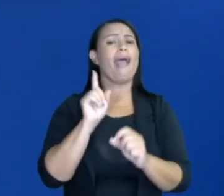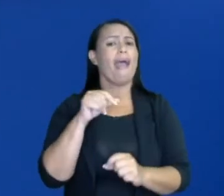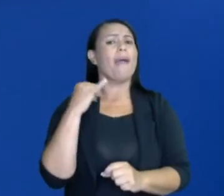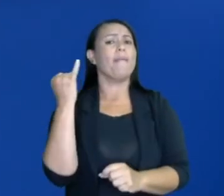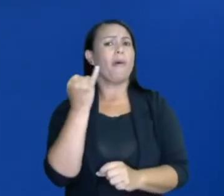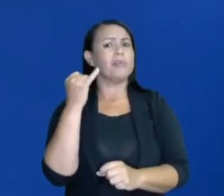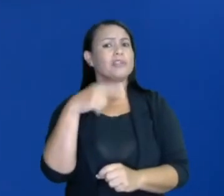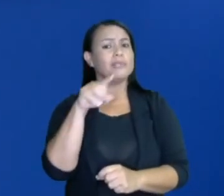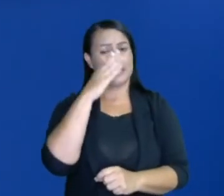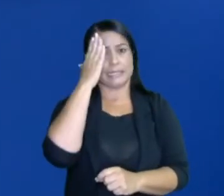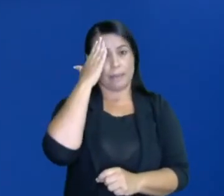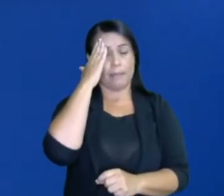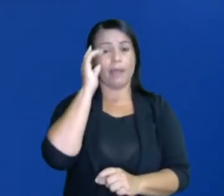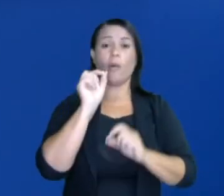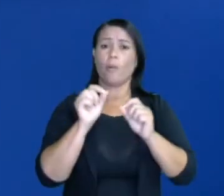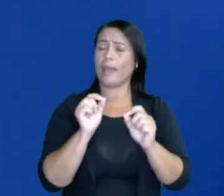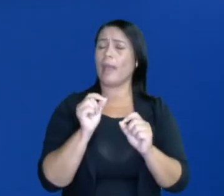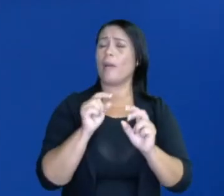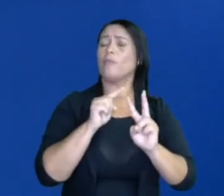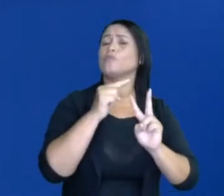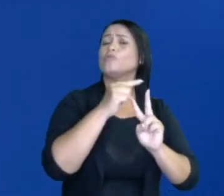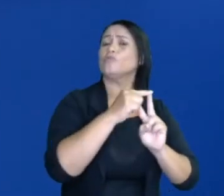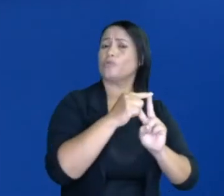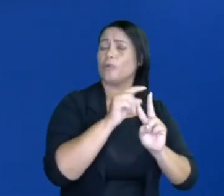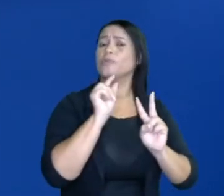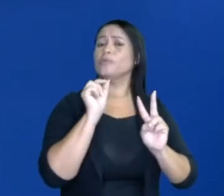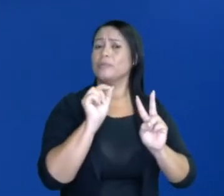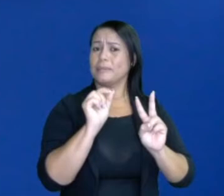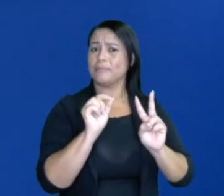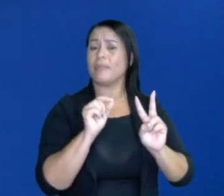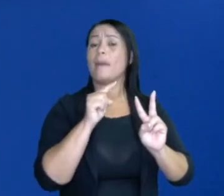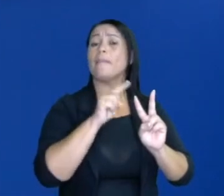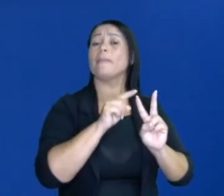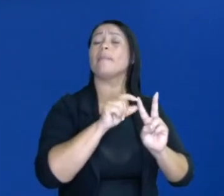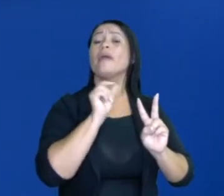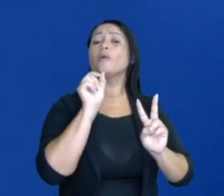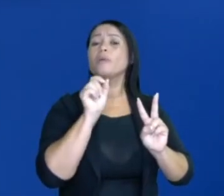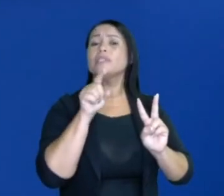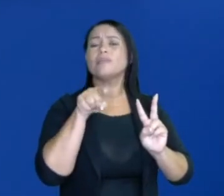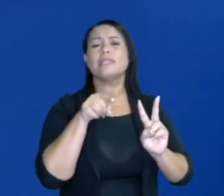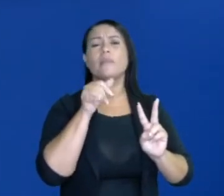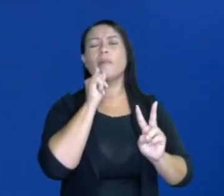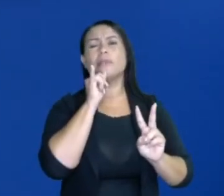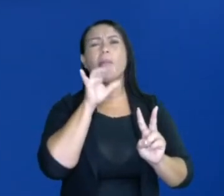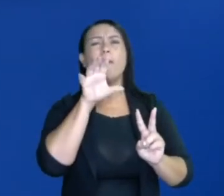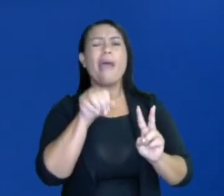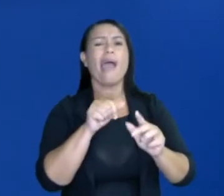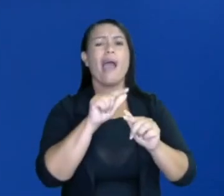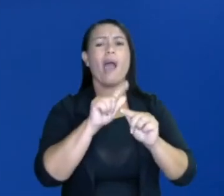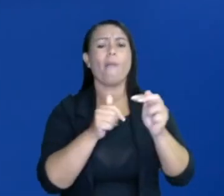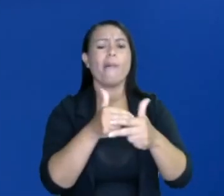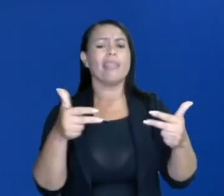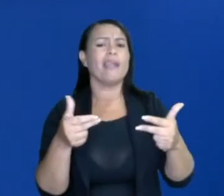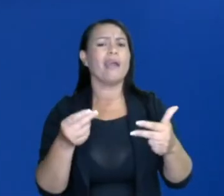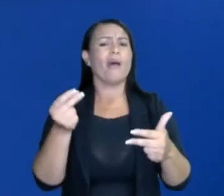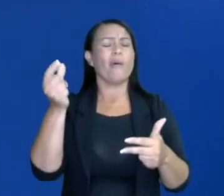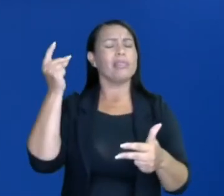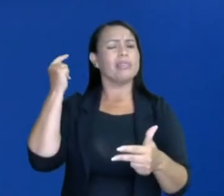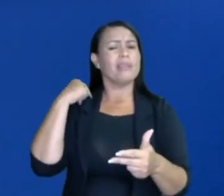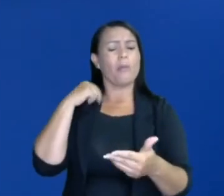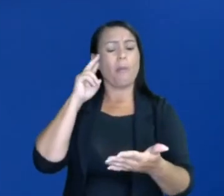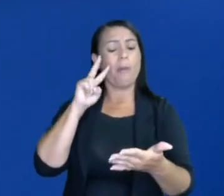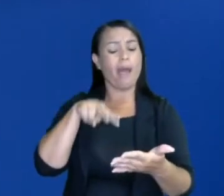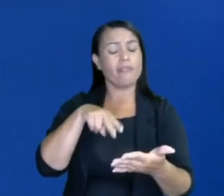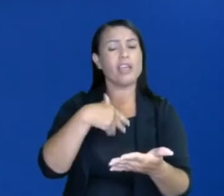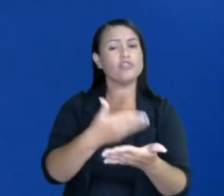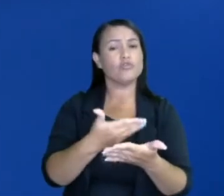muito importante vocês saberem disso por dois motivos. Primeiro, se você pega um material mais antigo para estudar, você vai ver